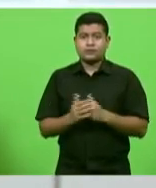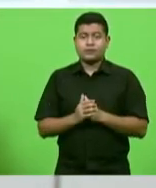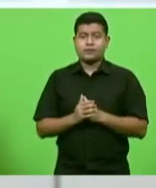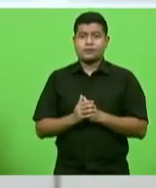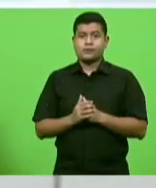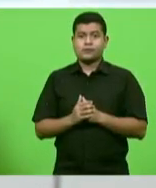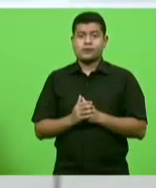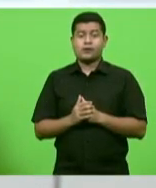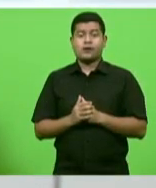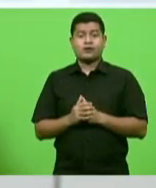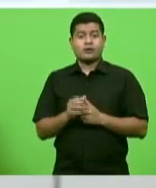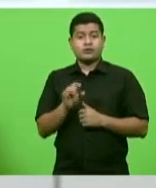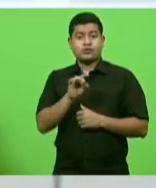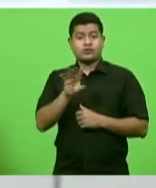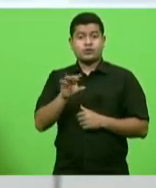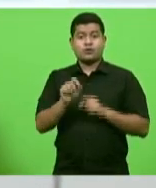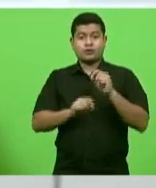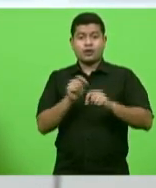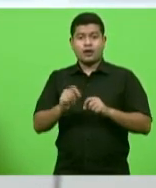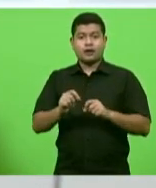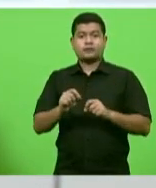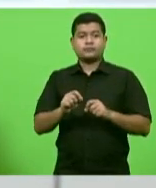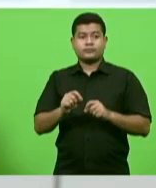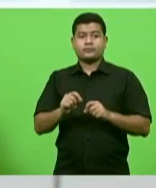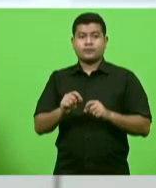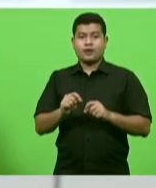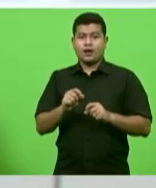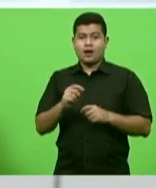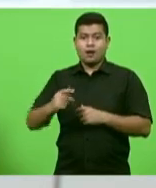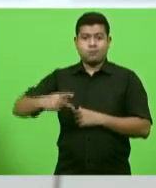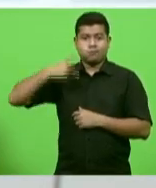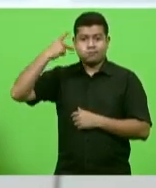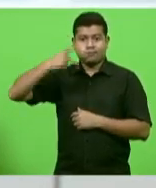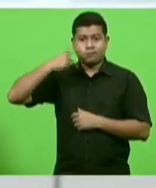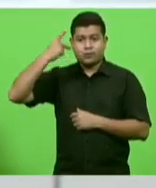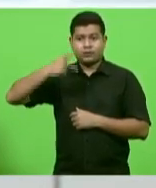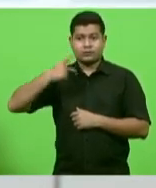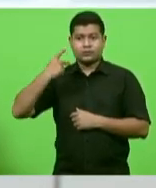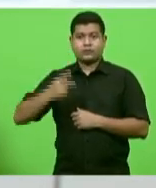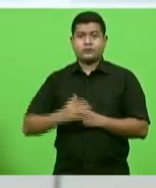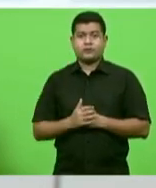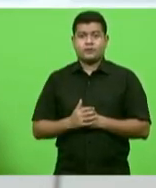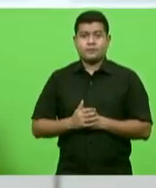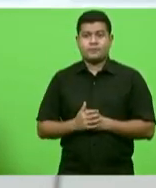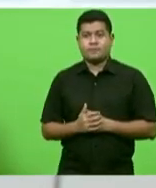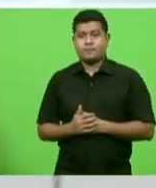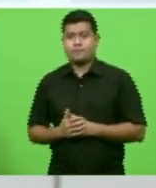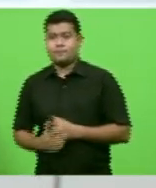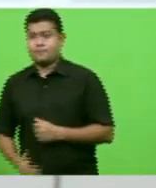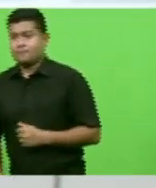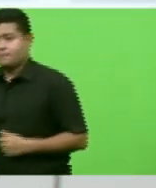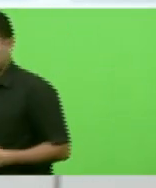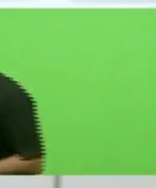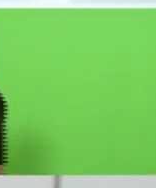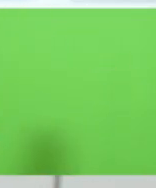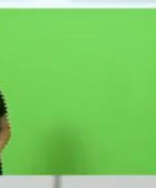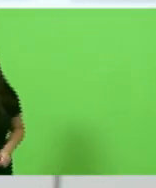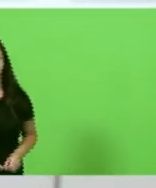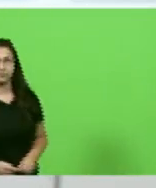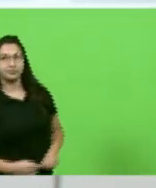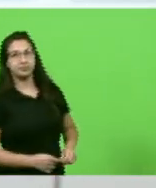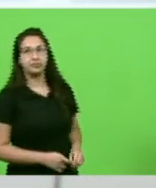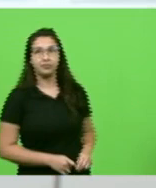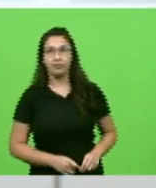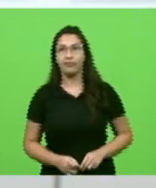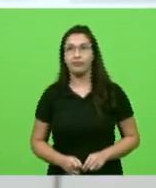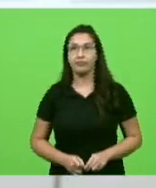apenas sanção política taxativamente previstas na Constituição São infrações estranhas ao direito